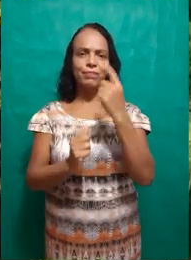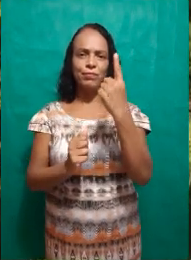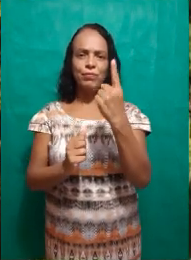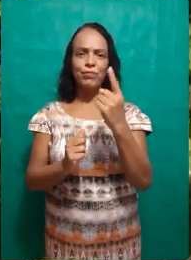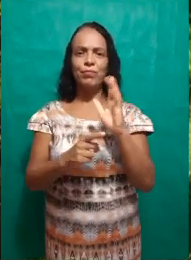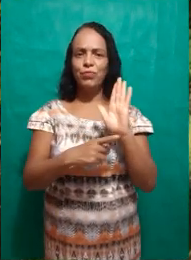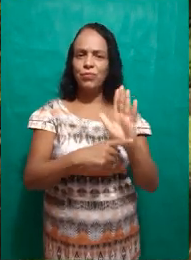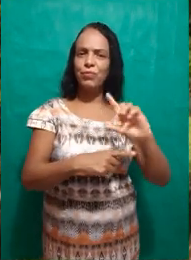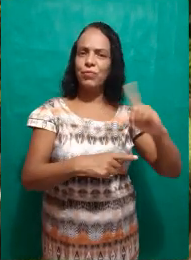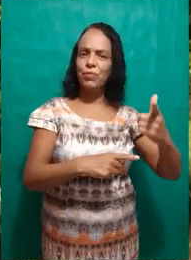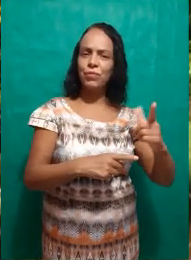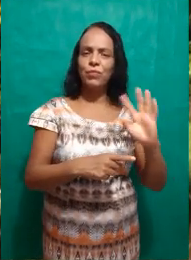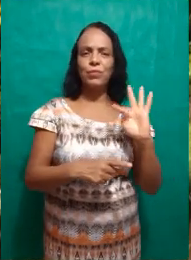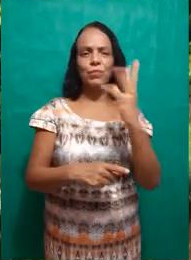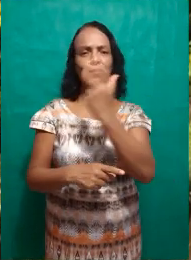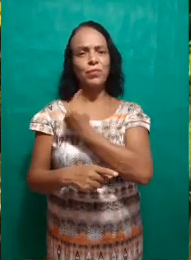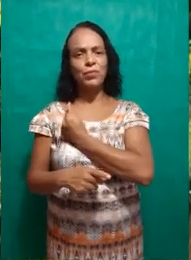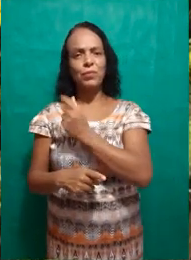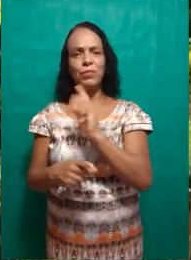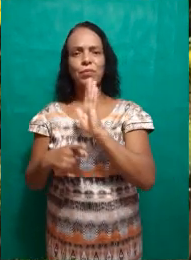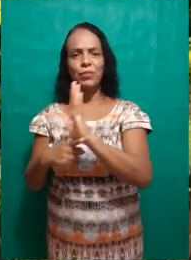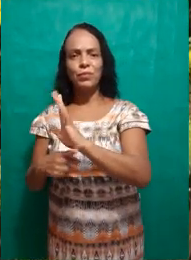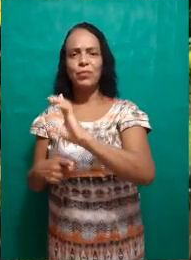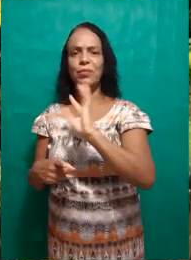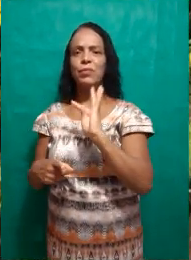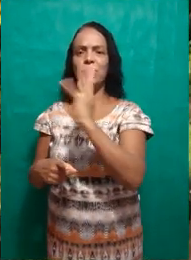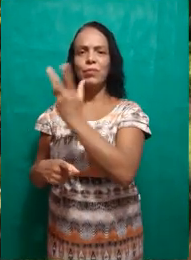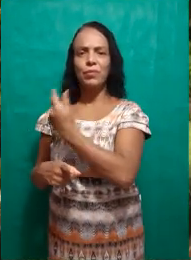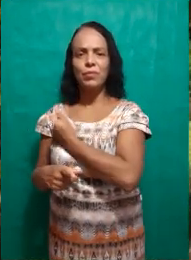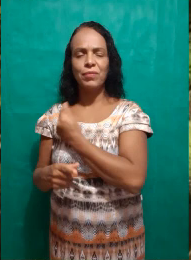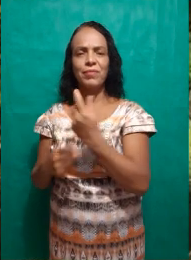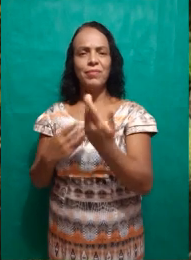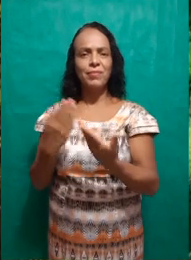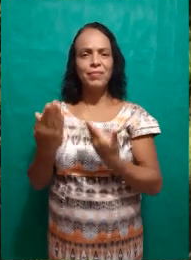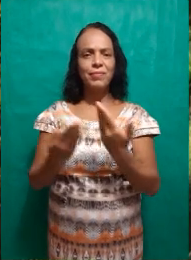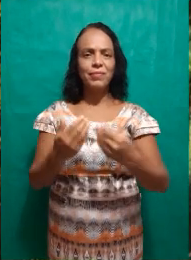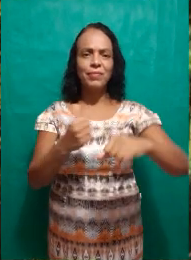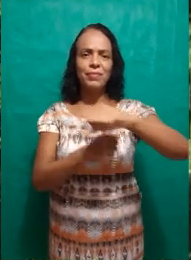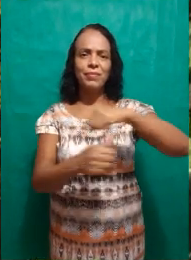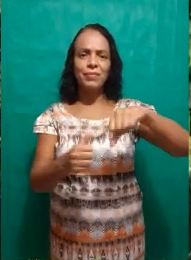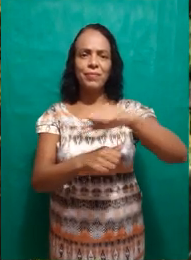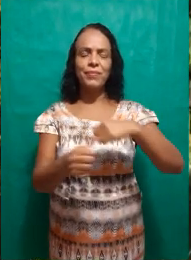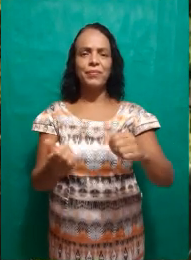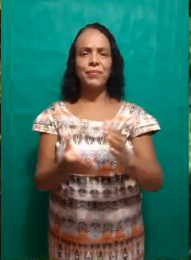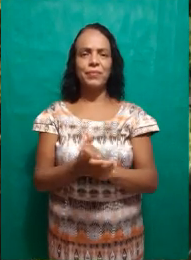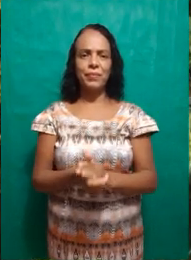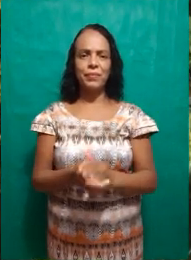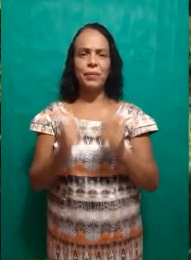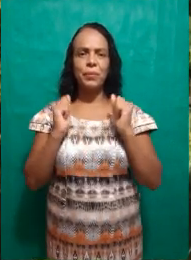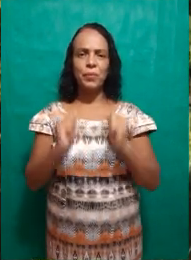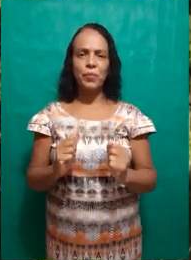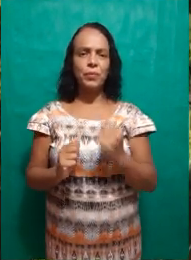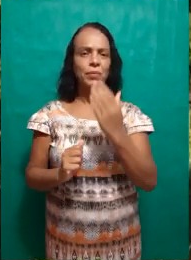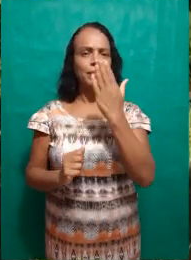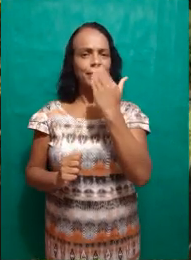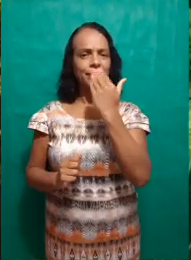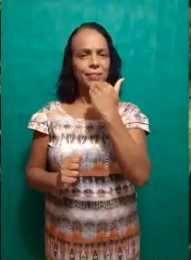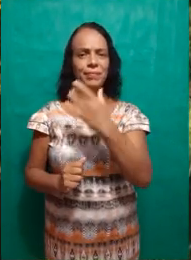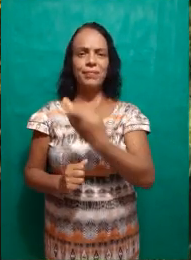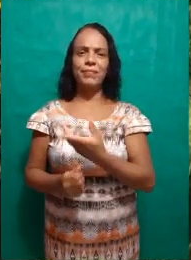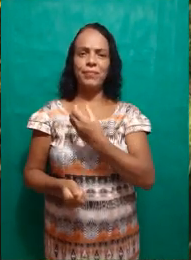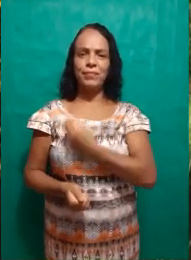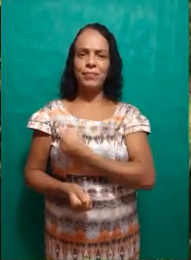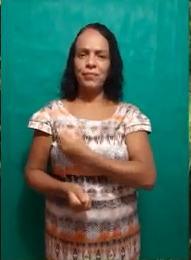e todos por um, trabalhando dentro da busca da